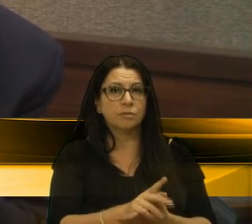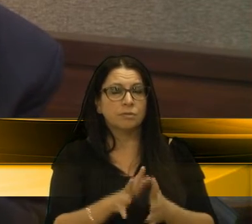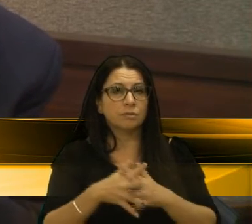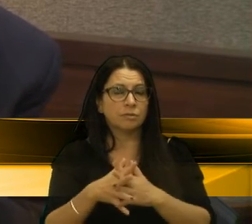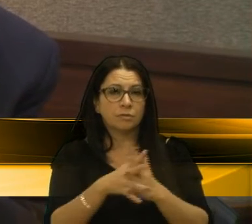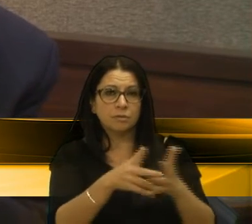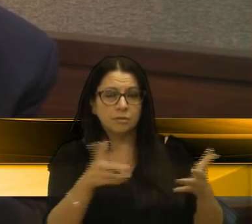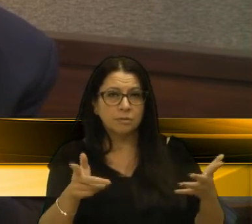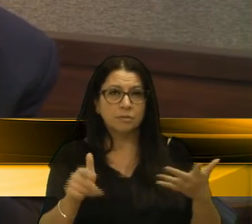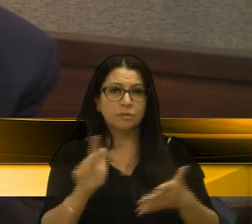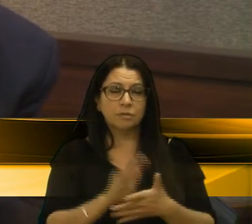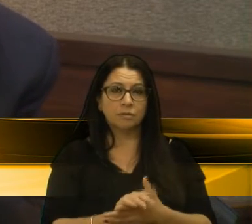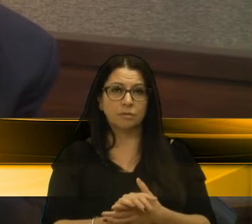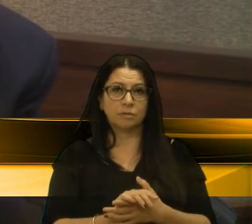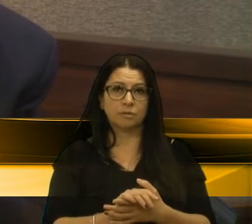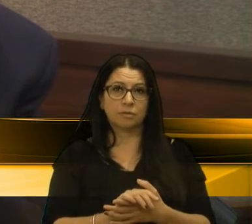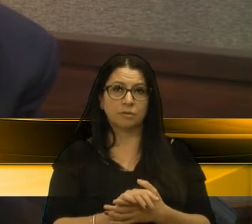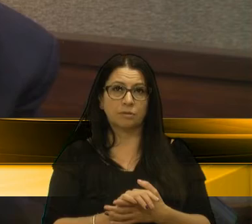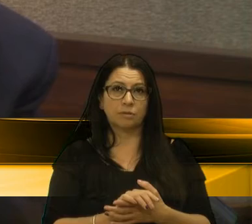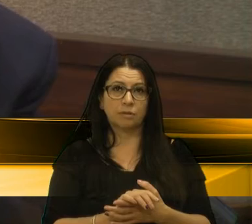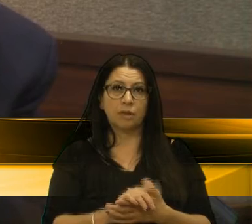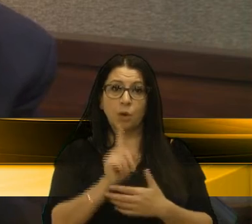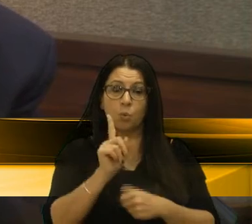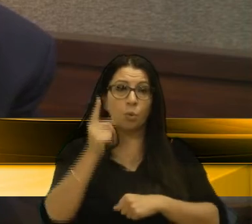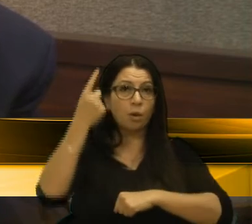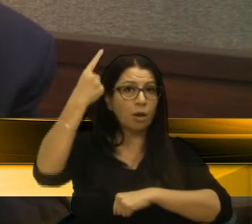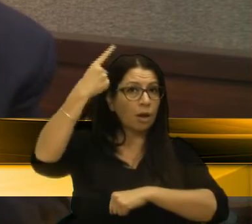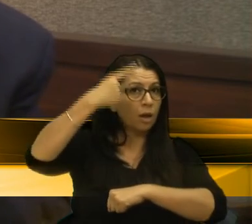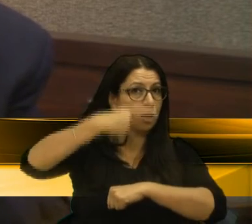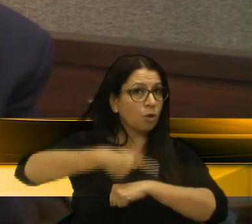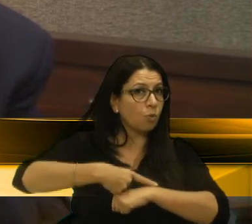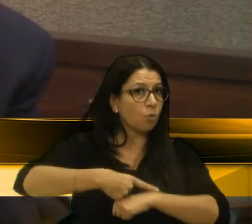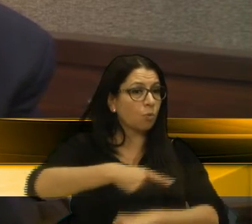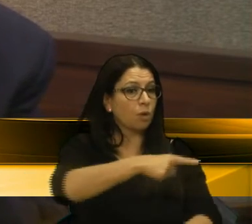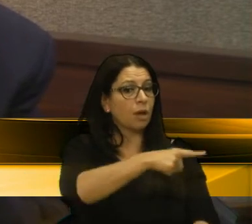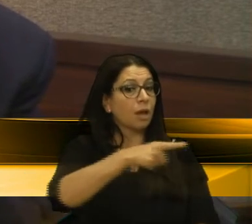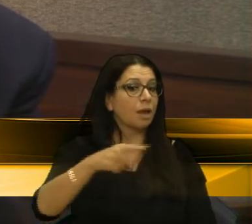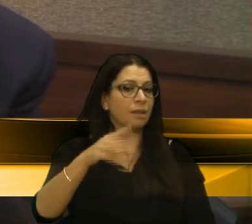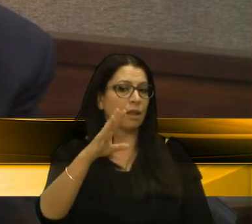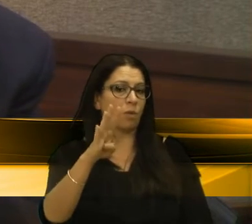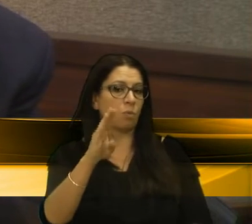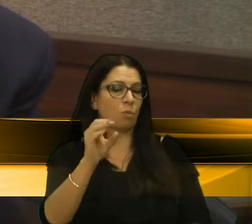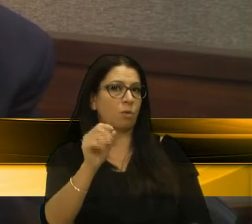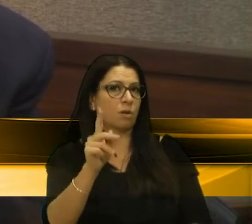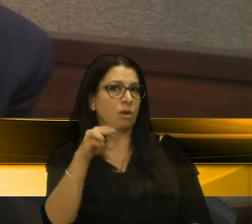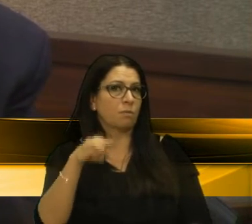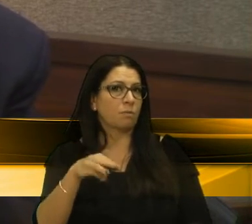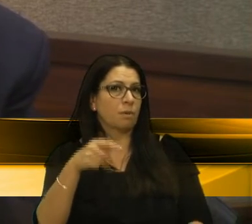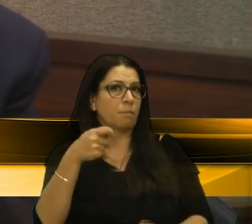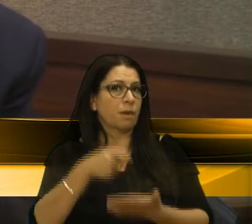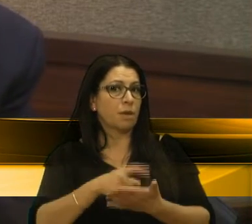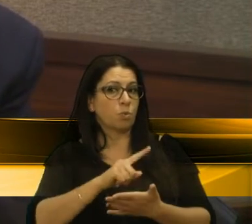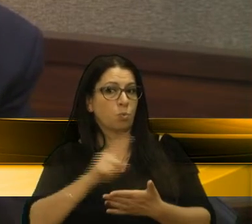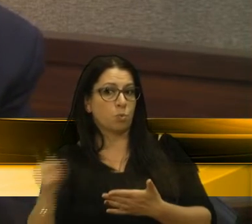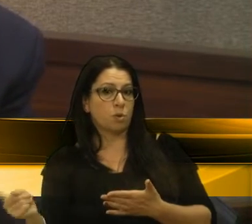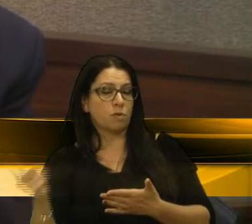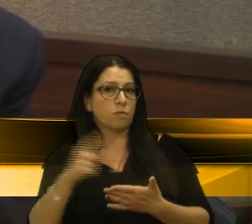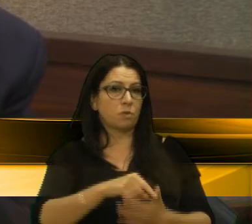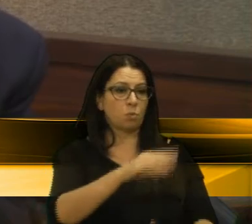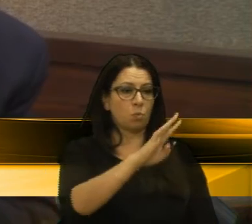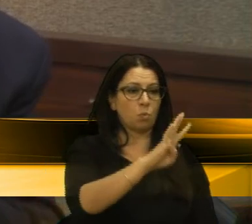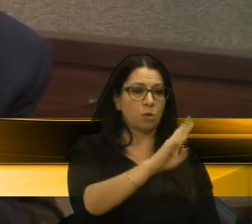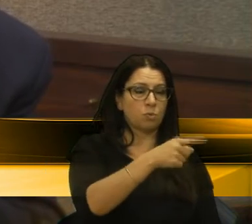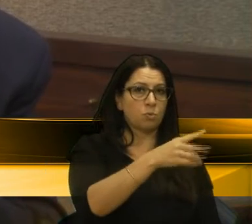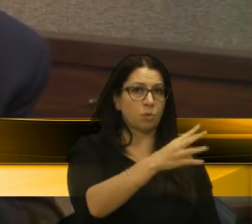Mas vejam bem, é um pedágio a cada 40 quilômetros. pagamento ida e volta, R$ 4,40.